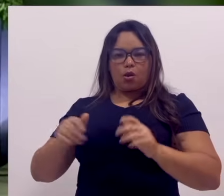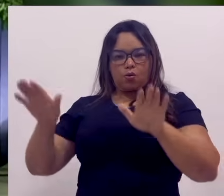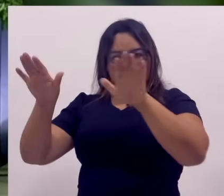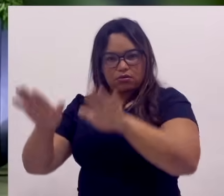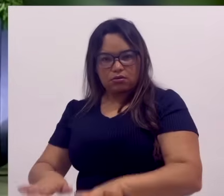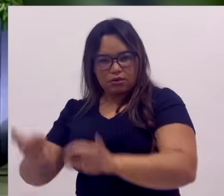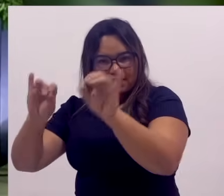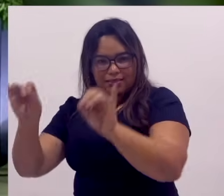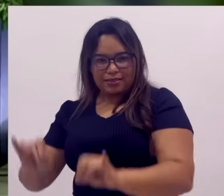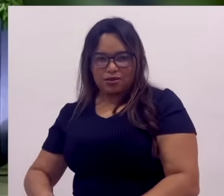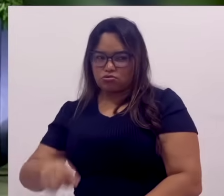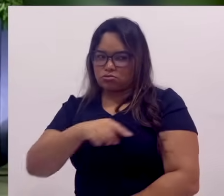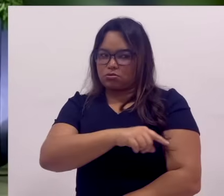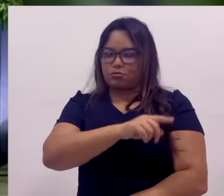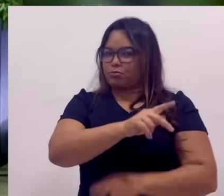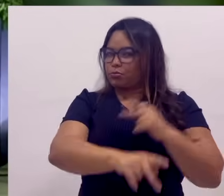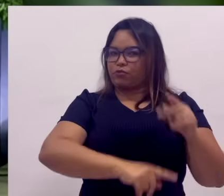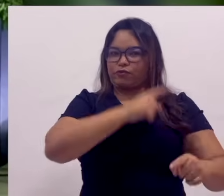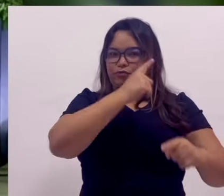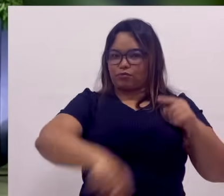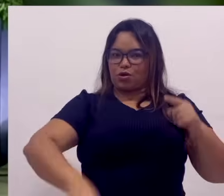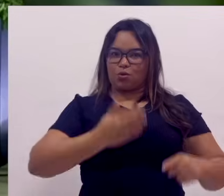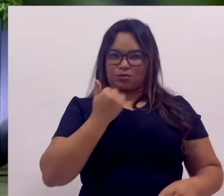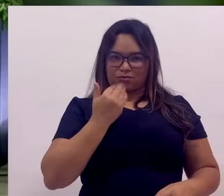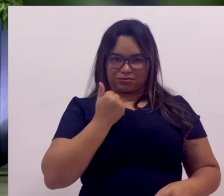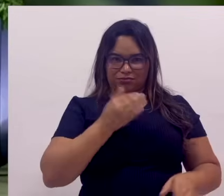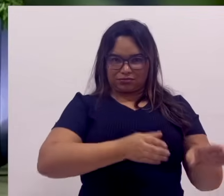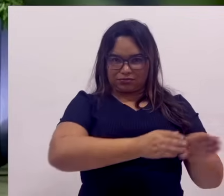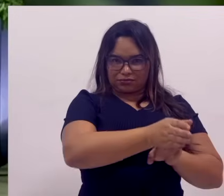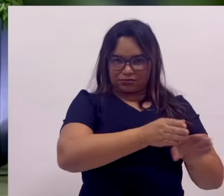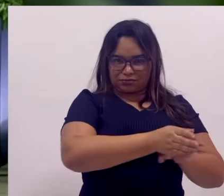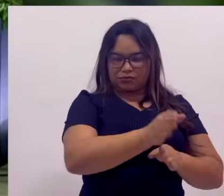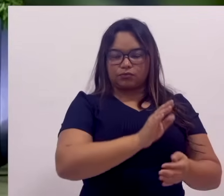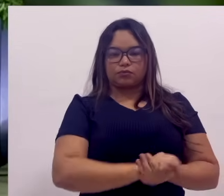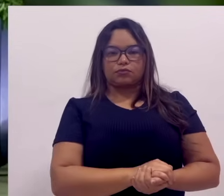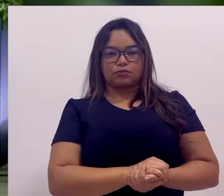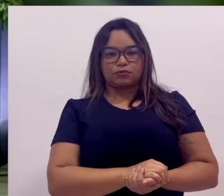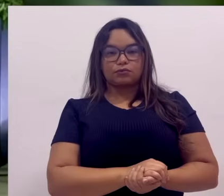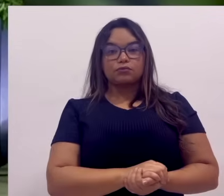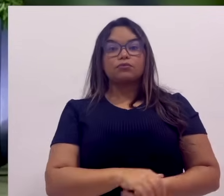idolatria específica. É importante ver que as divindades pagãs,